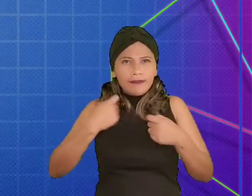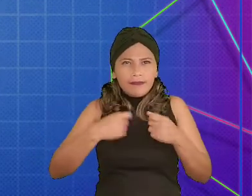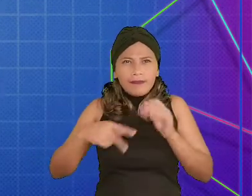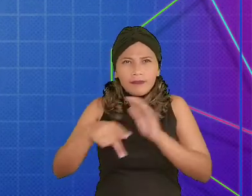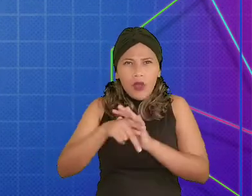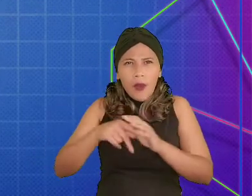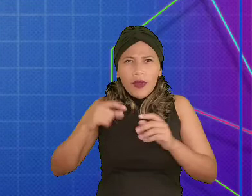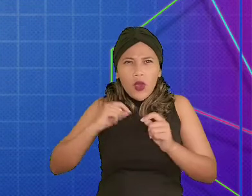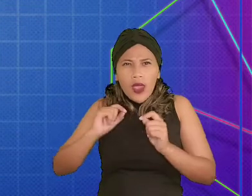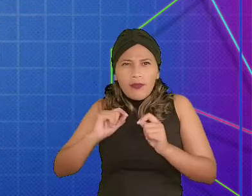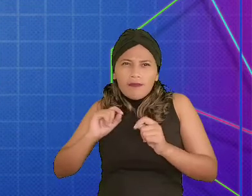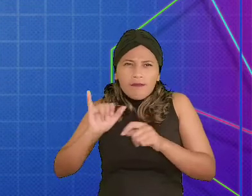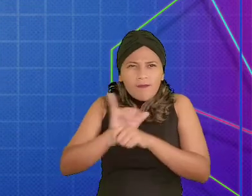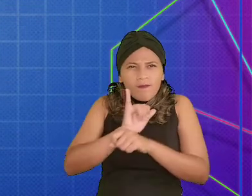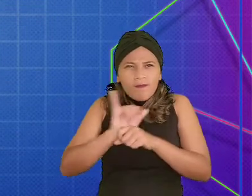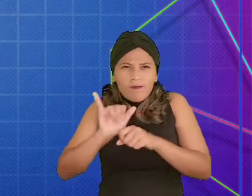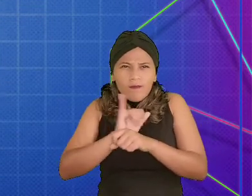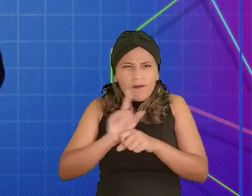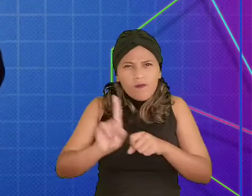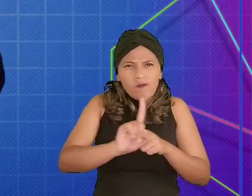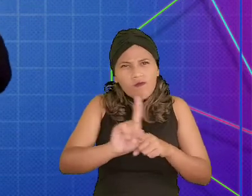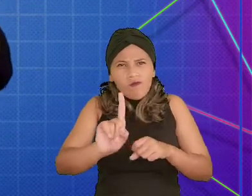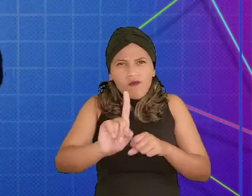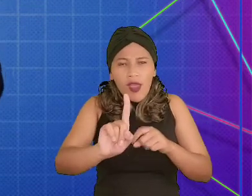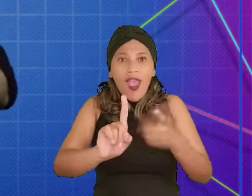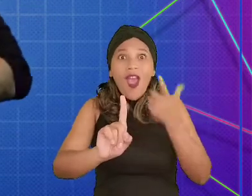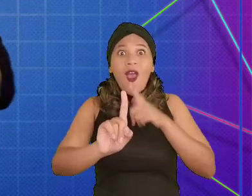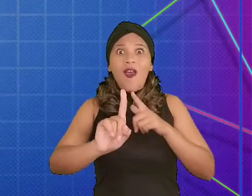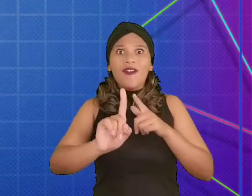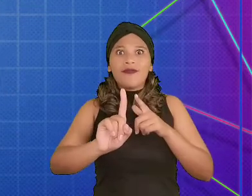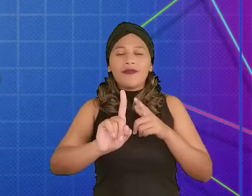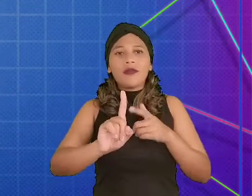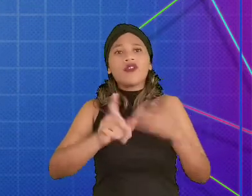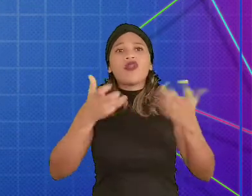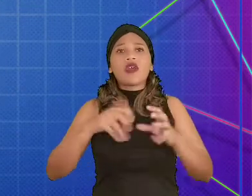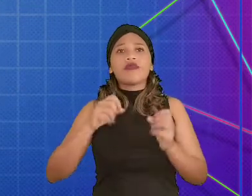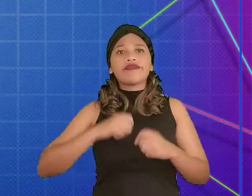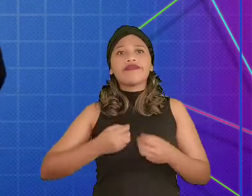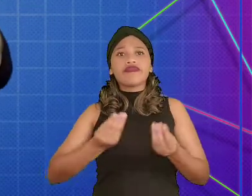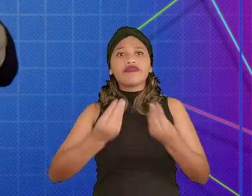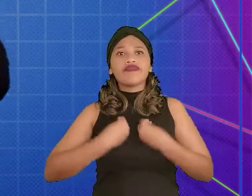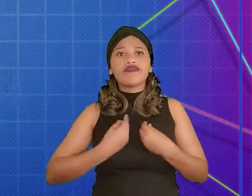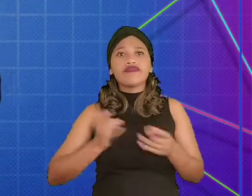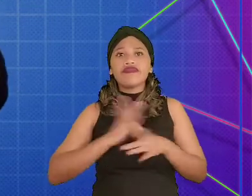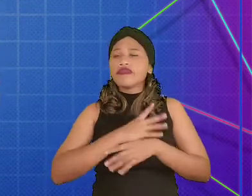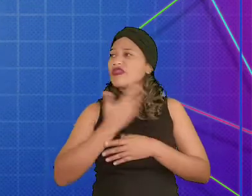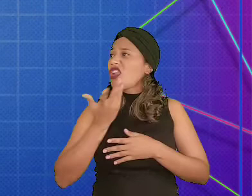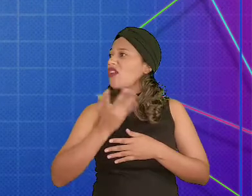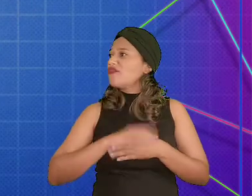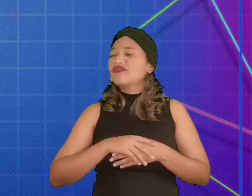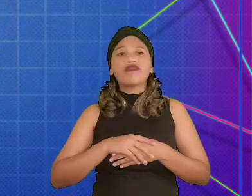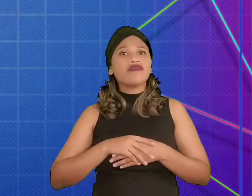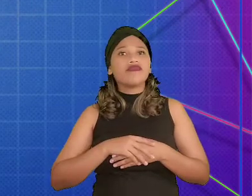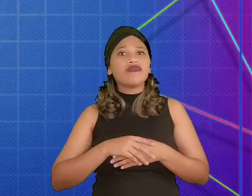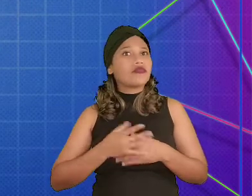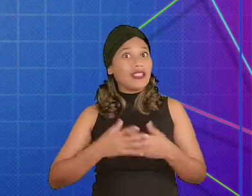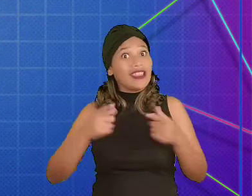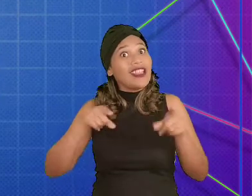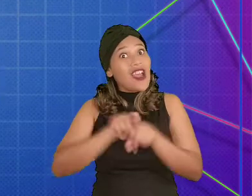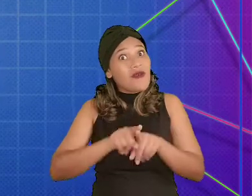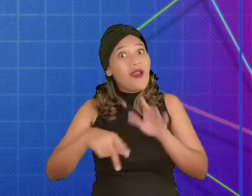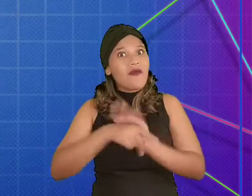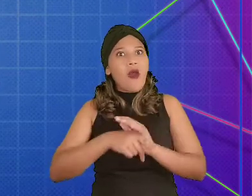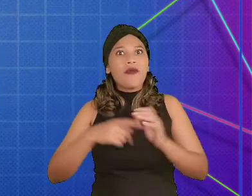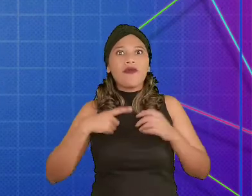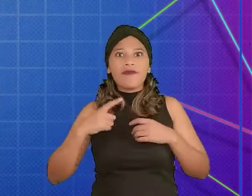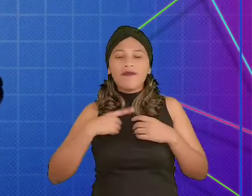precisa passar por armadilhas. Entendeu? Ninguém quer jogar algo muito previsível. Outra coisa muito legal que você tem que pensar é